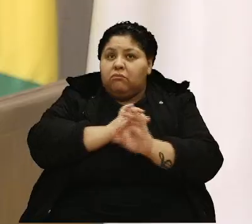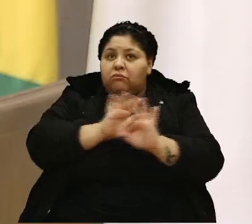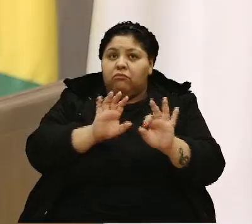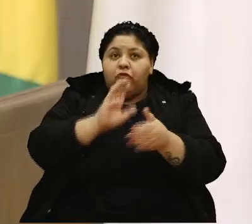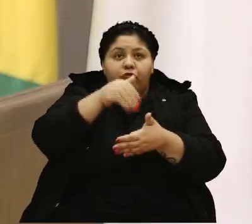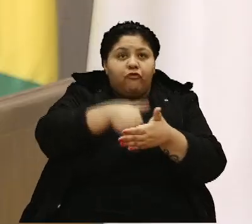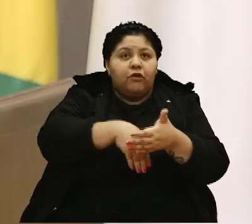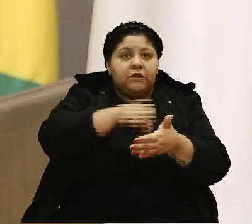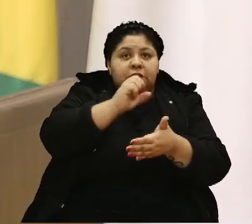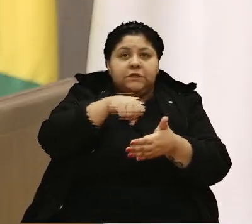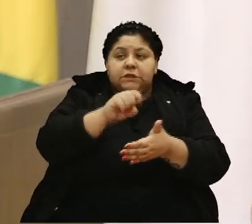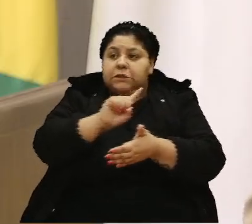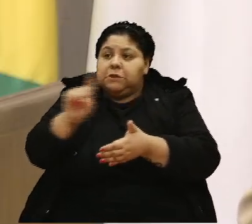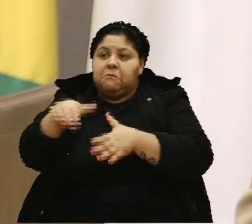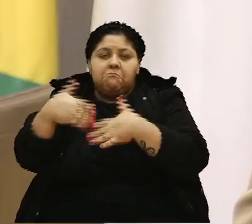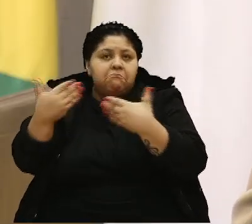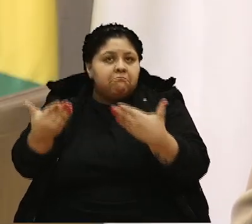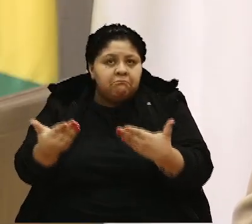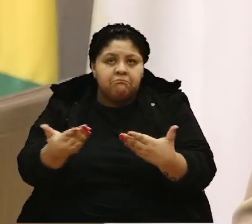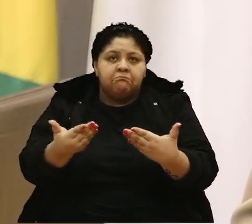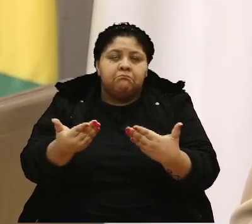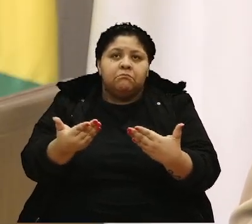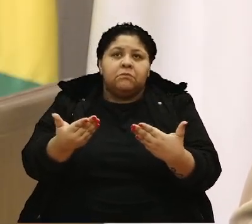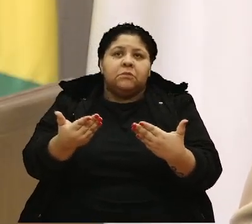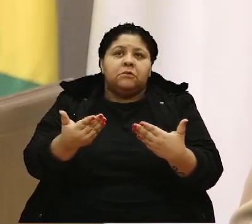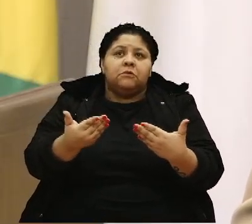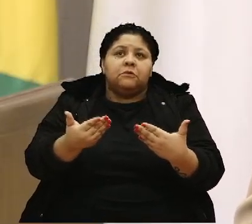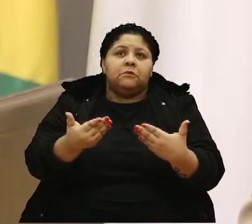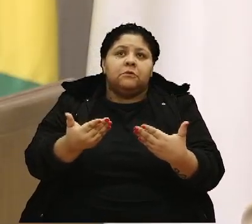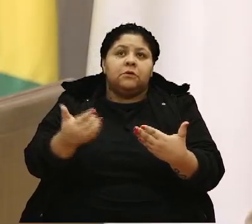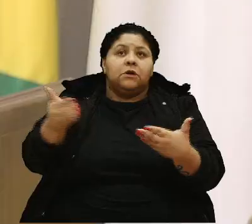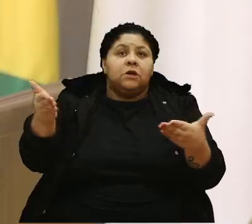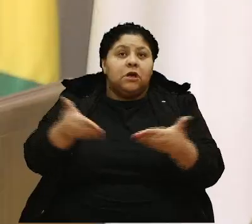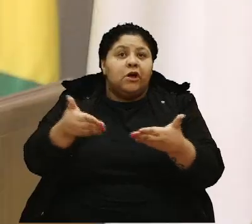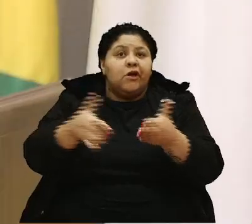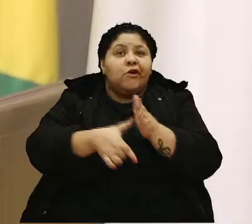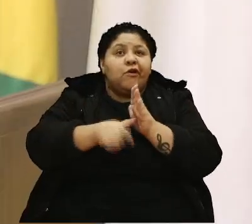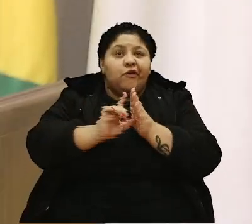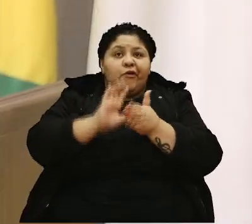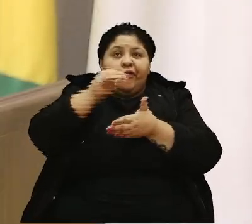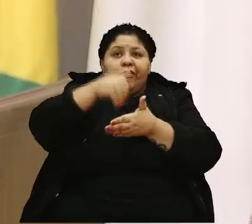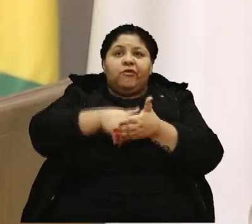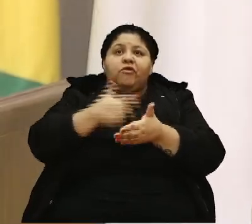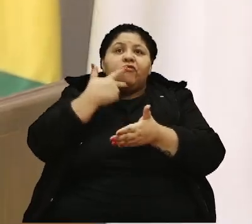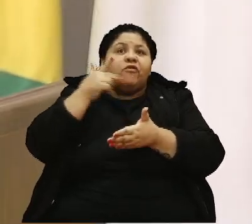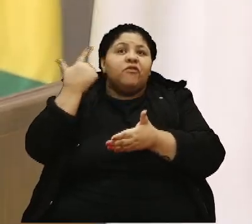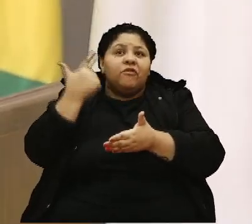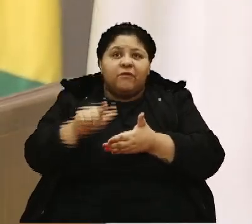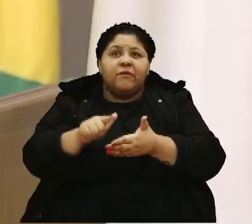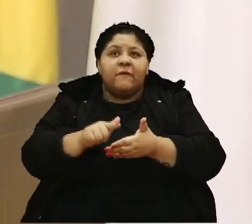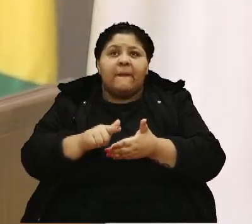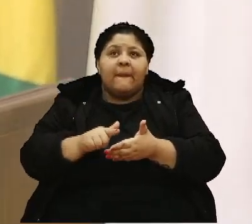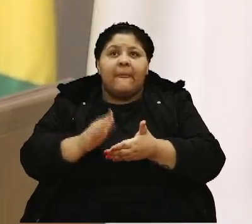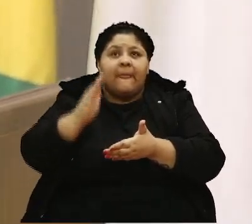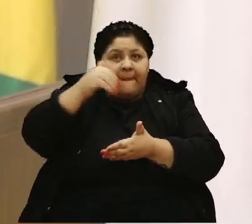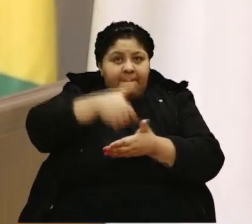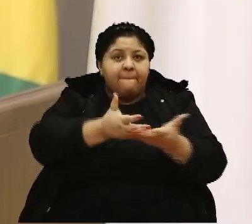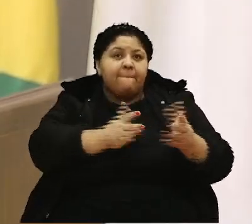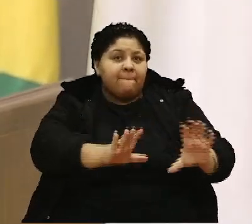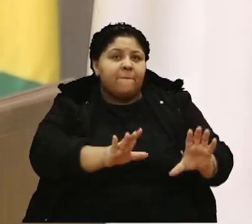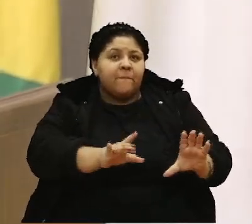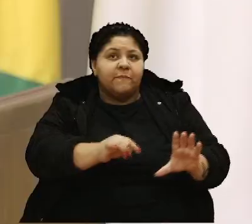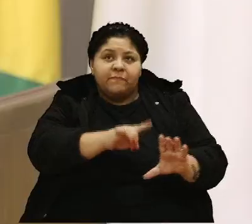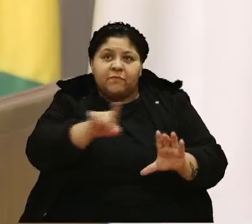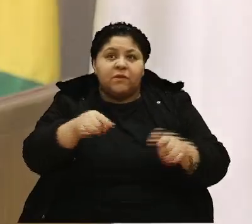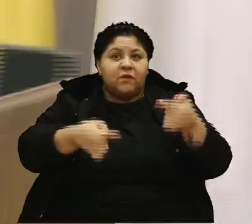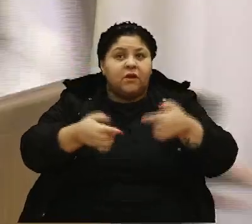não. Uma parte, Vota vereador. Sim ou não. Então, eu já estou antecipando meu voto, não vou falar de novo. Vou votar contra o parecer para que venha a